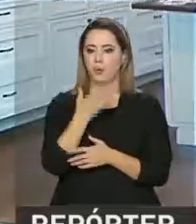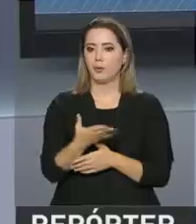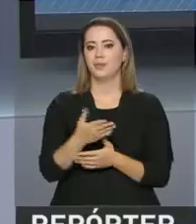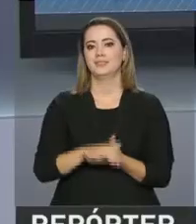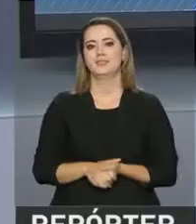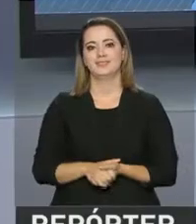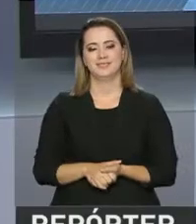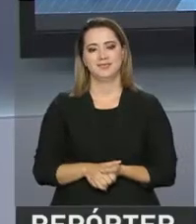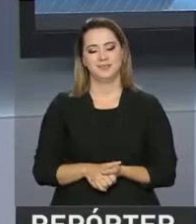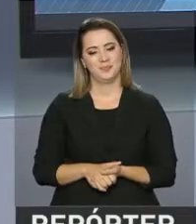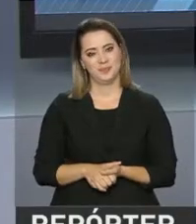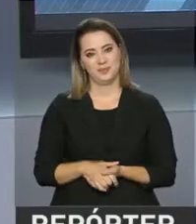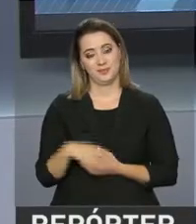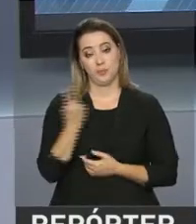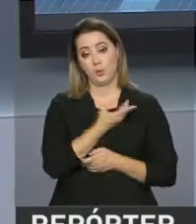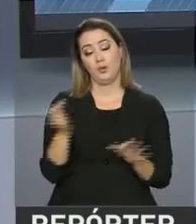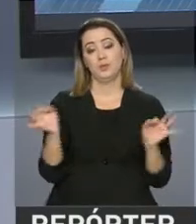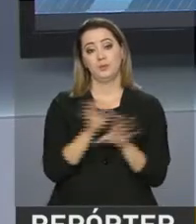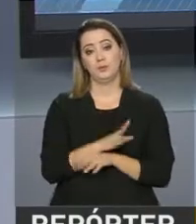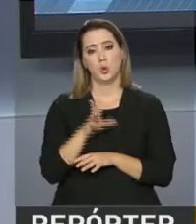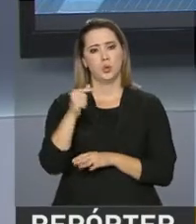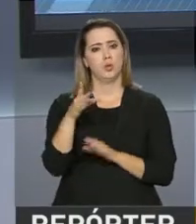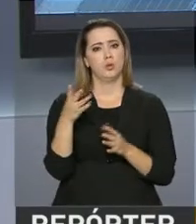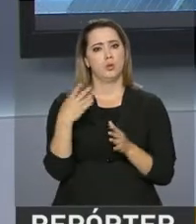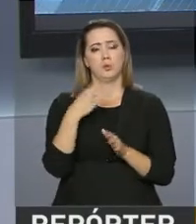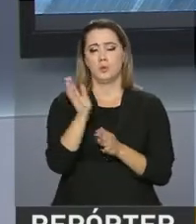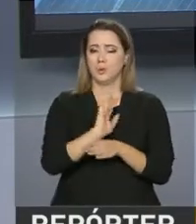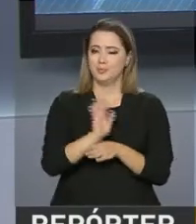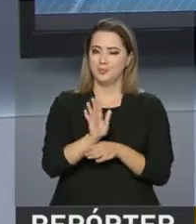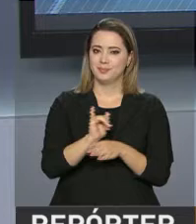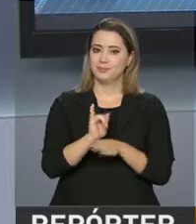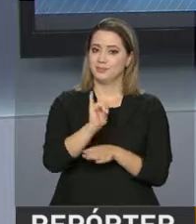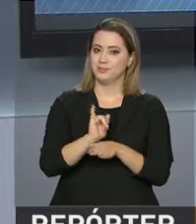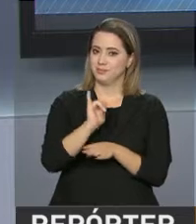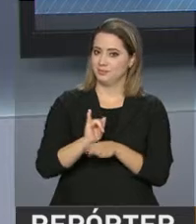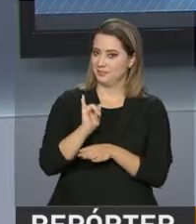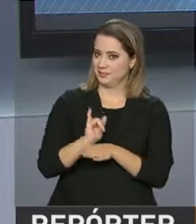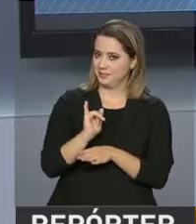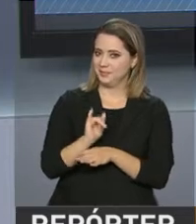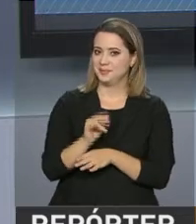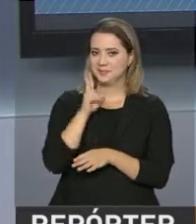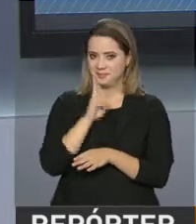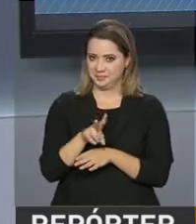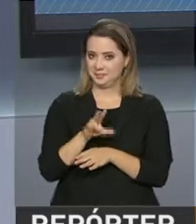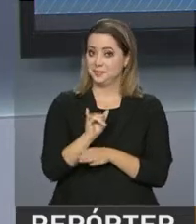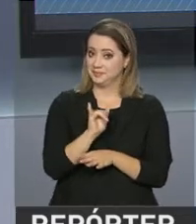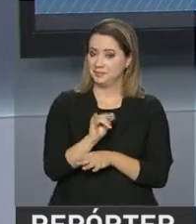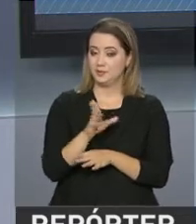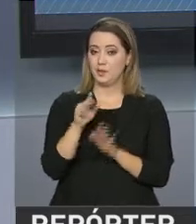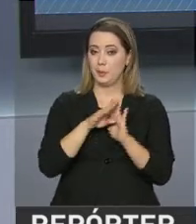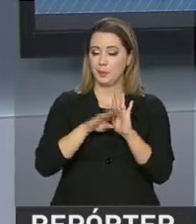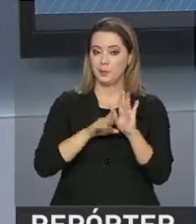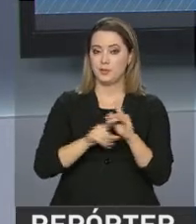ideia. Esta edição termina aqui. Todas as nossas reportagens você encontra em nosso canal no YouTube. E a